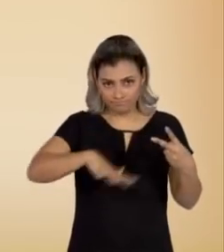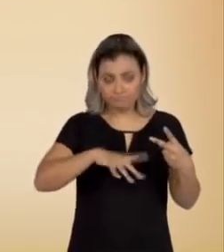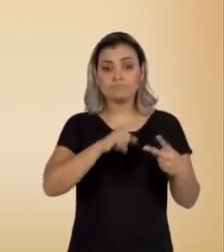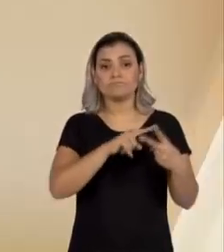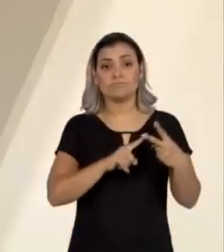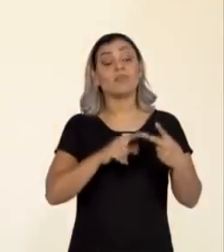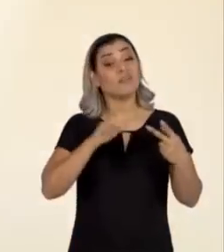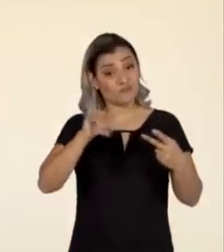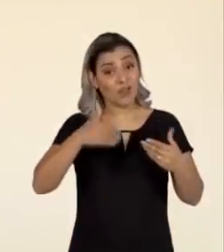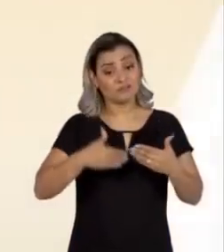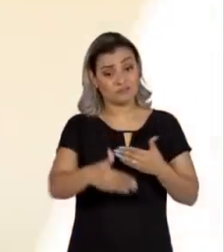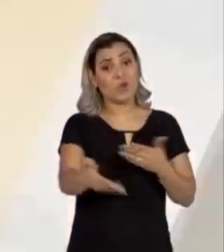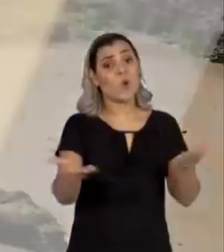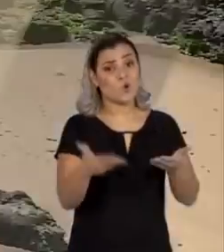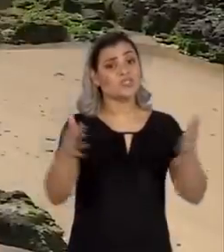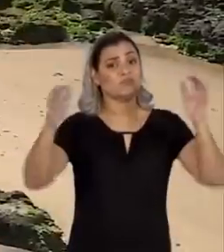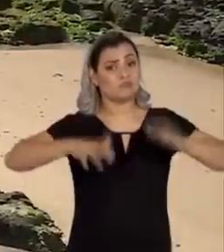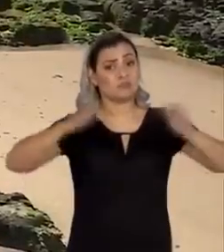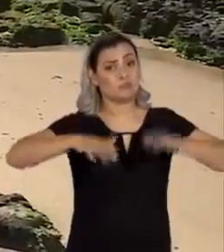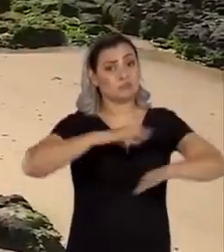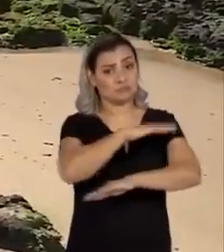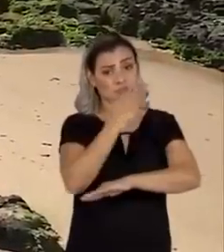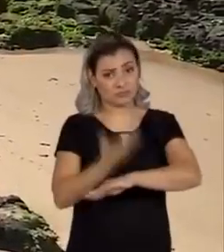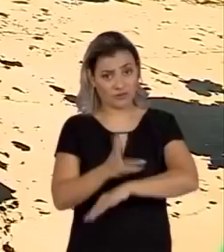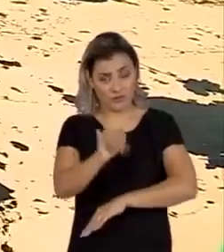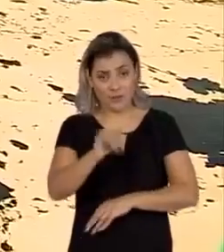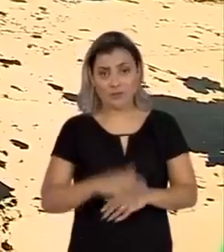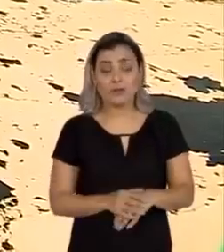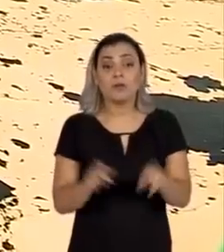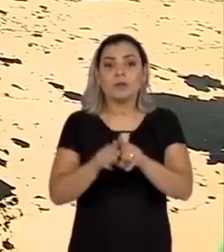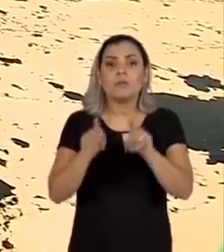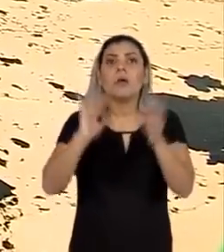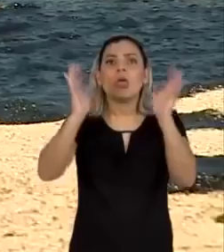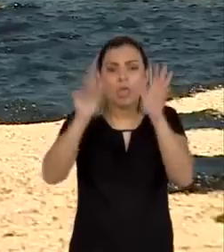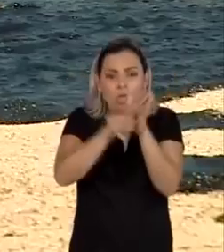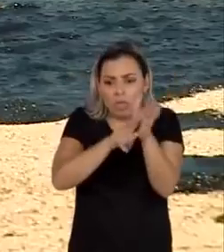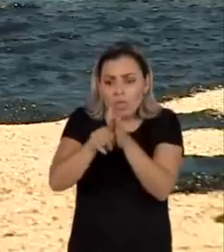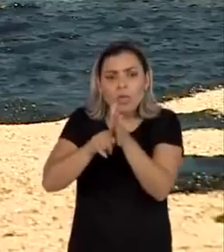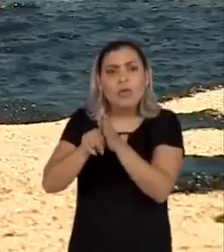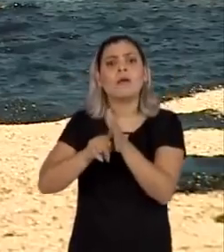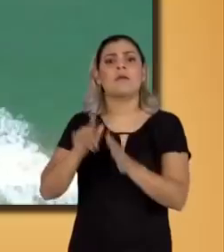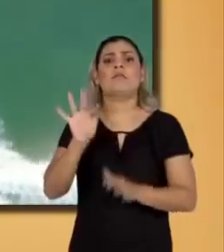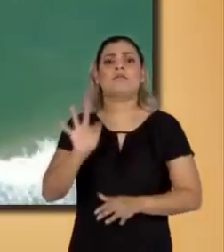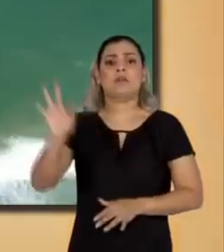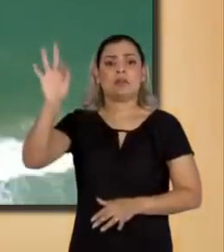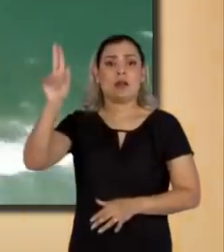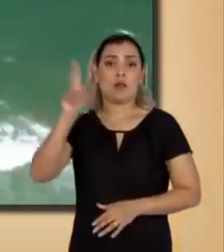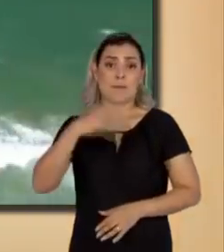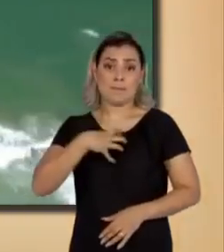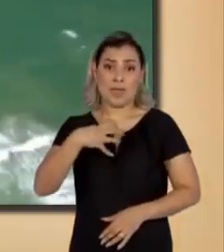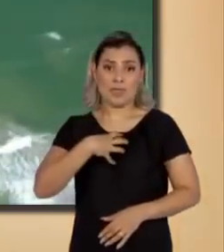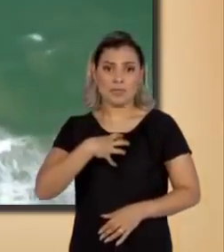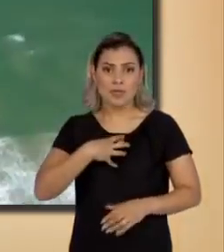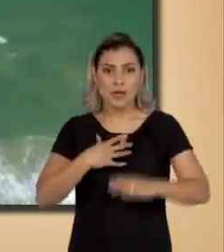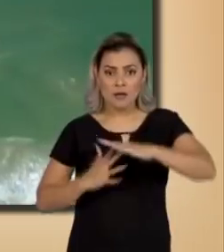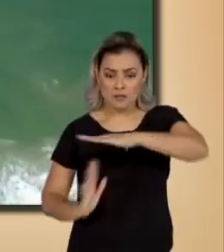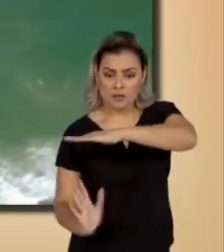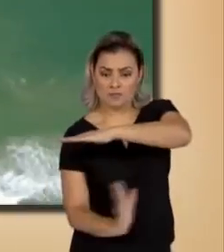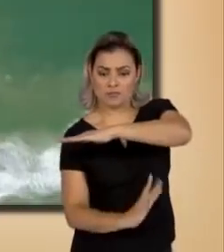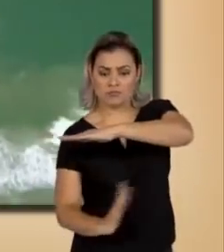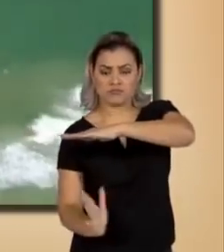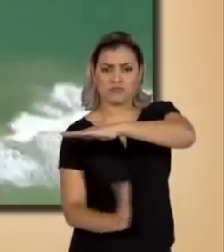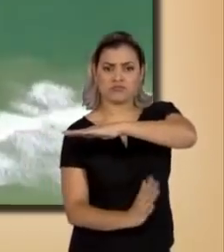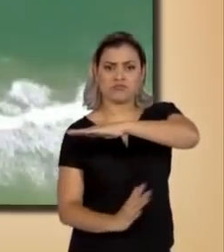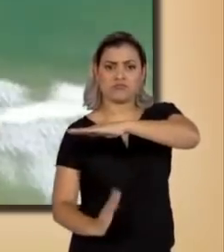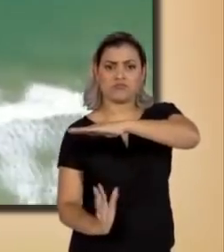o final do dia. Estudo do Instituto de Biologia da Universidade Federal da Bahia aponta que a mortalidade de corais na região